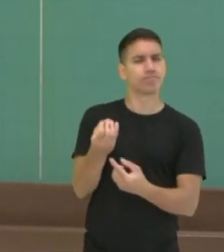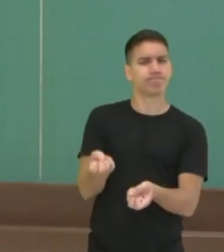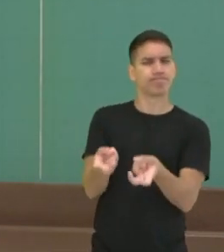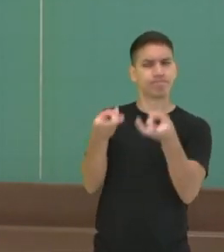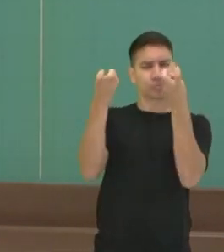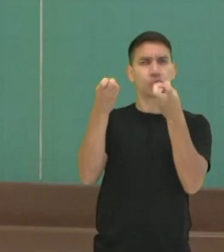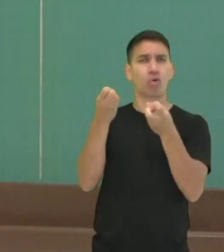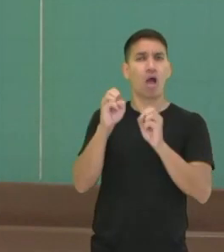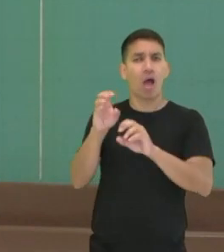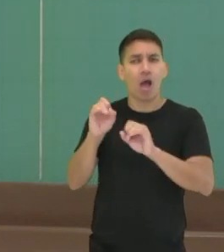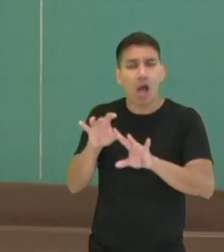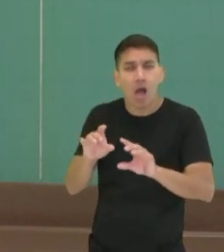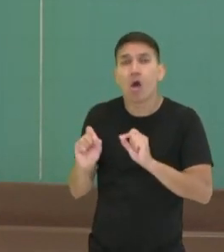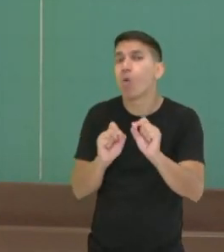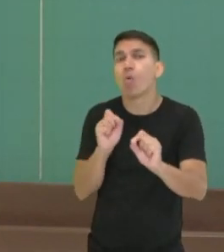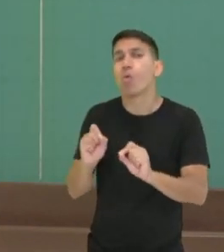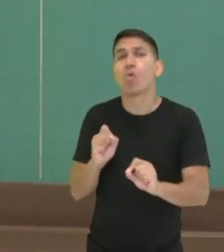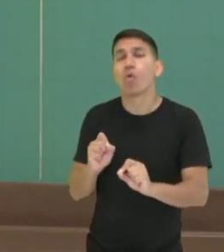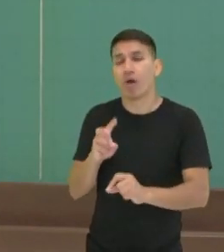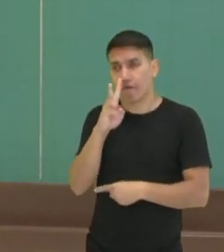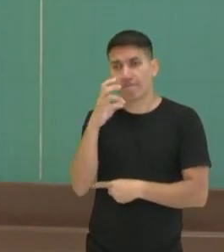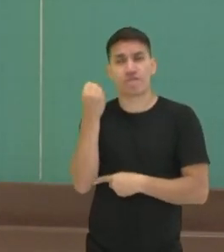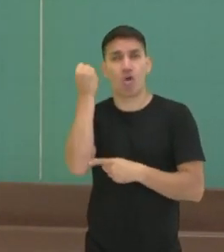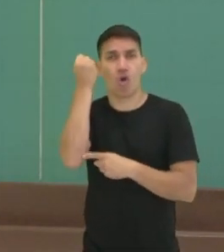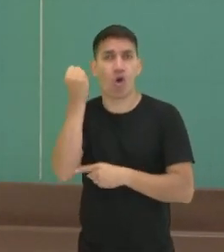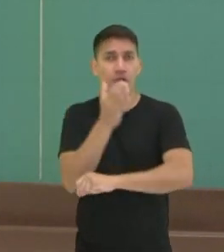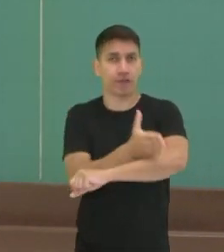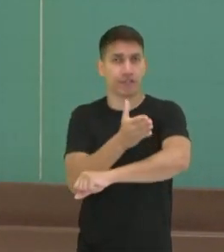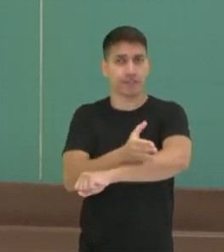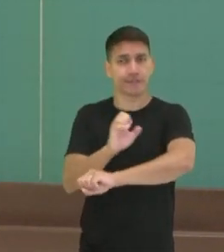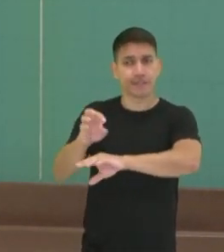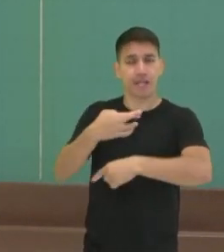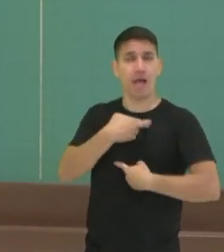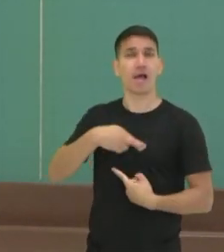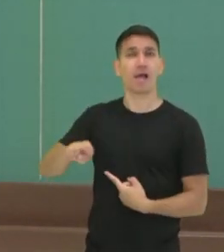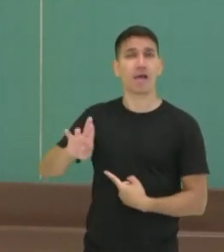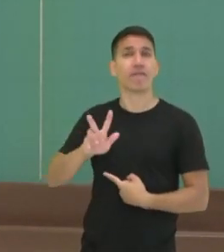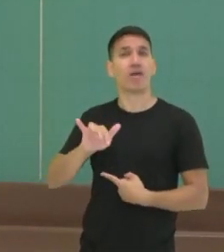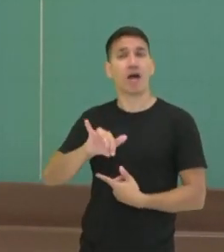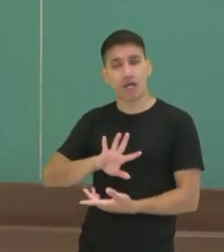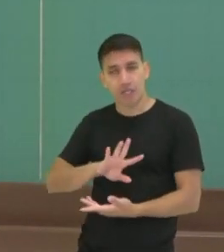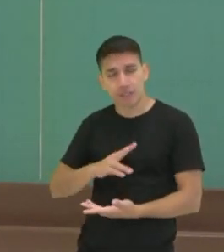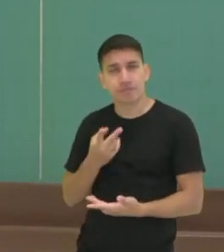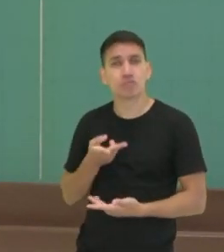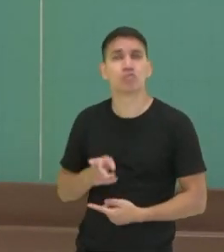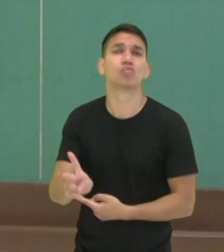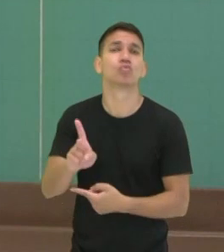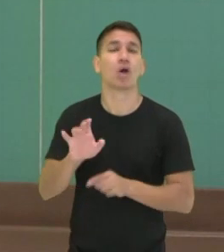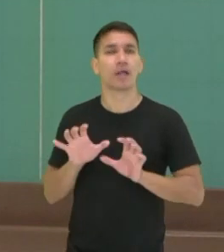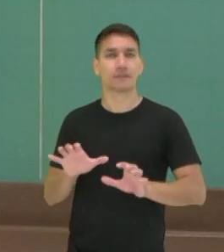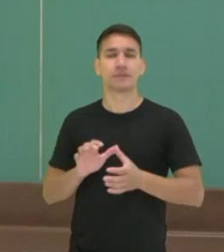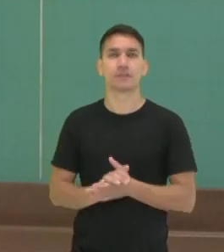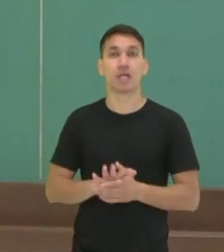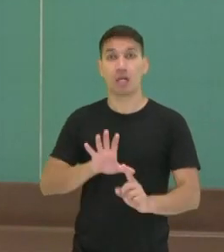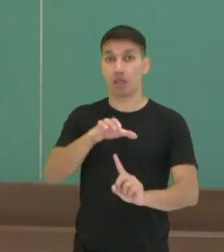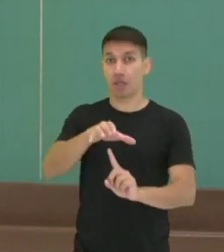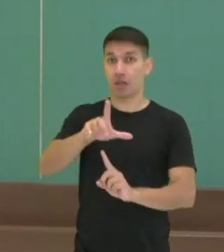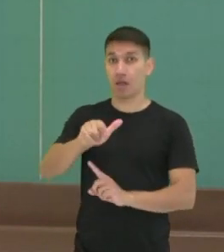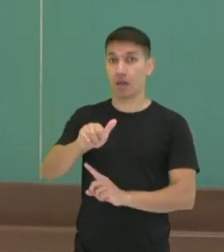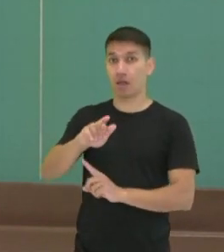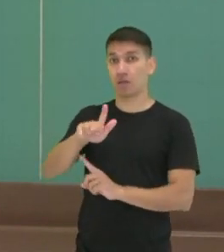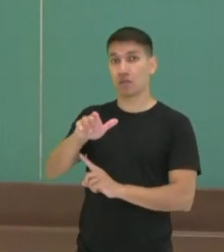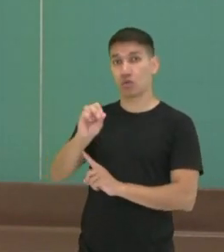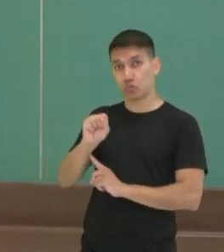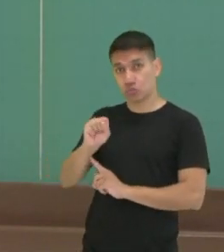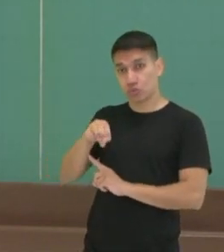dentro da Idade Média. Então uma arte que vem a ensinar as pessoas a religião e vai firmar. Lembrando vocês que Carlos Magno, ele era analfabeto. Ele